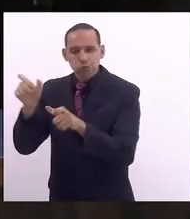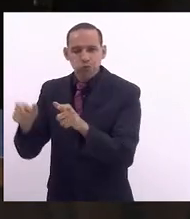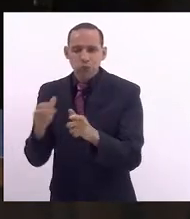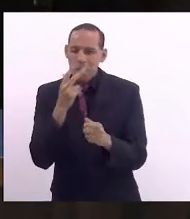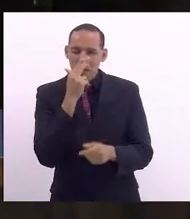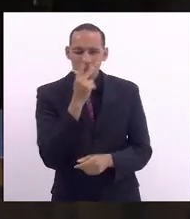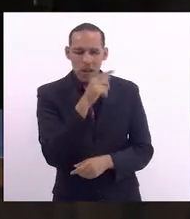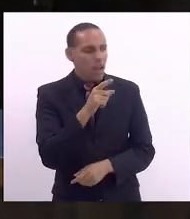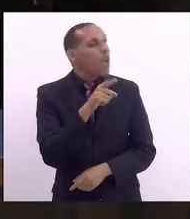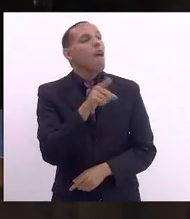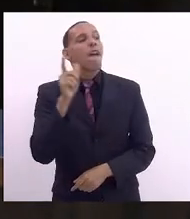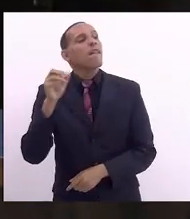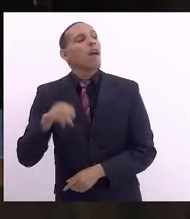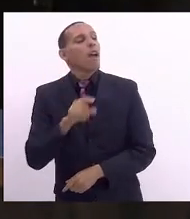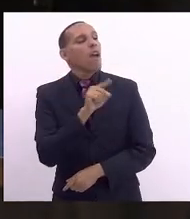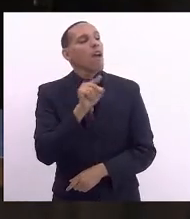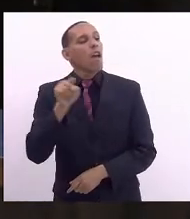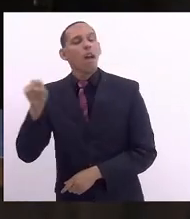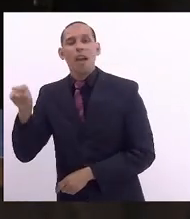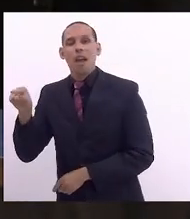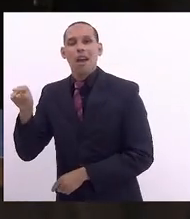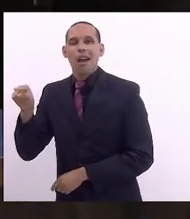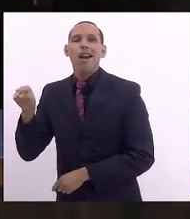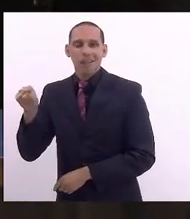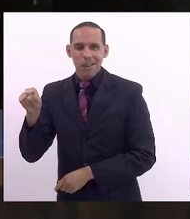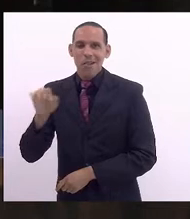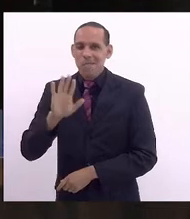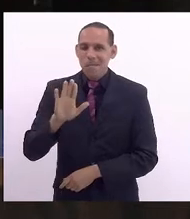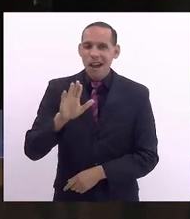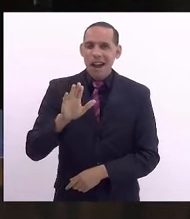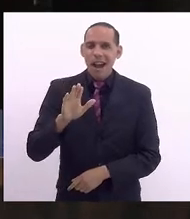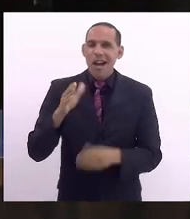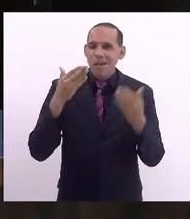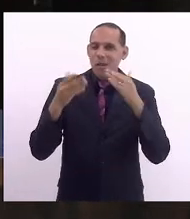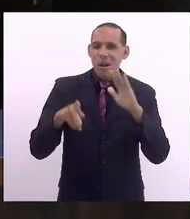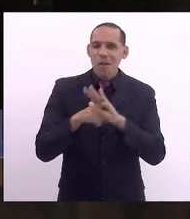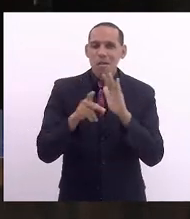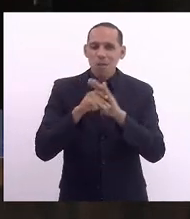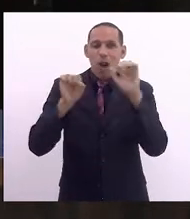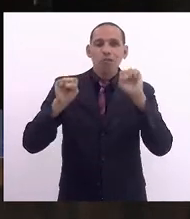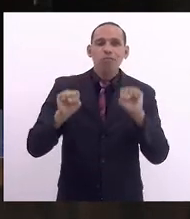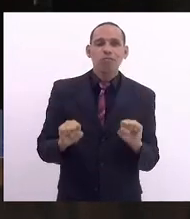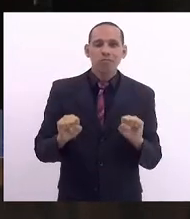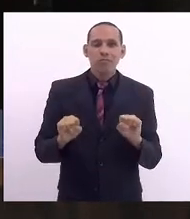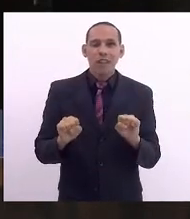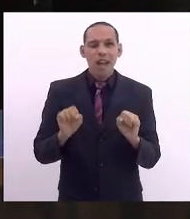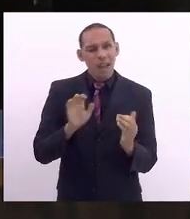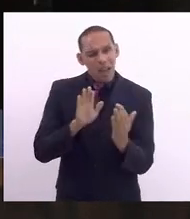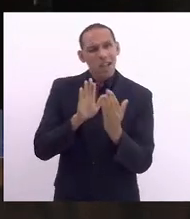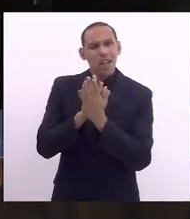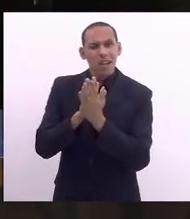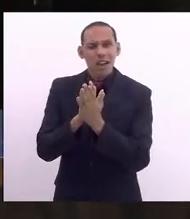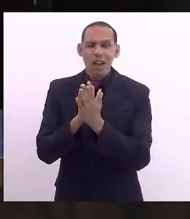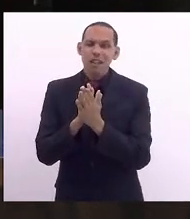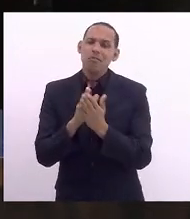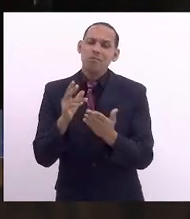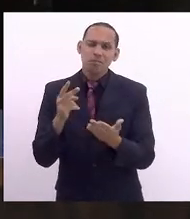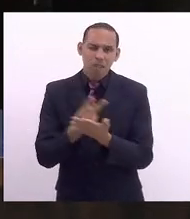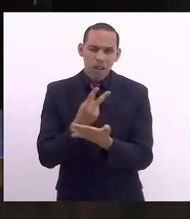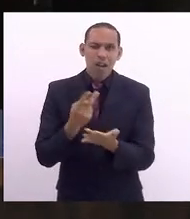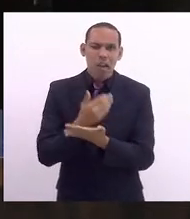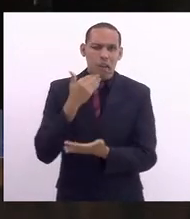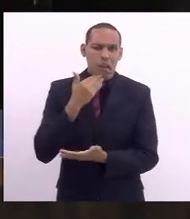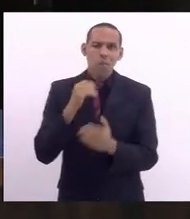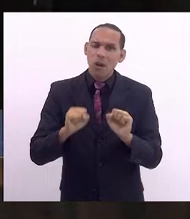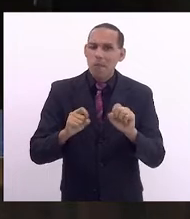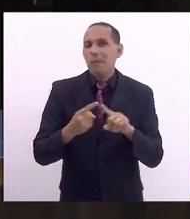possa reconhecer. Ainda assim, como nos lembra a psicologia do testemunho, essa abordagem ela pode ser falha, porque